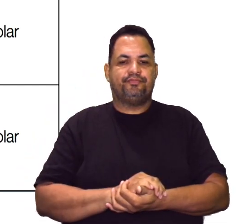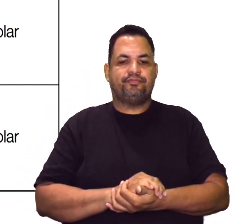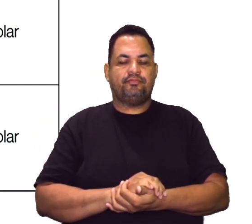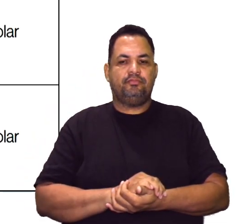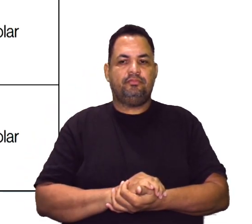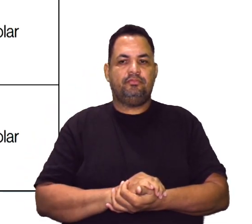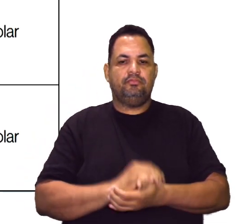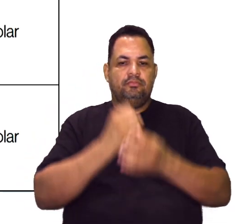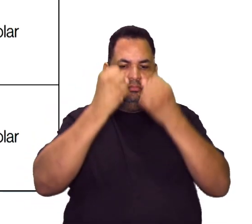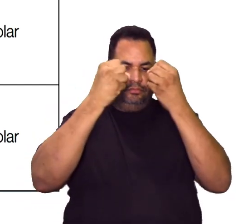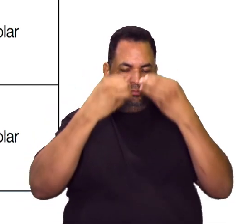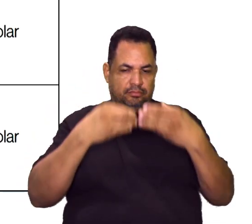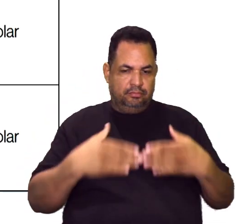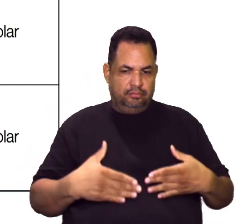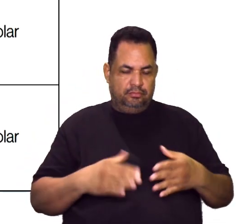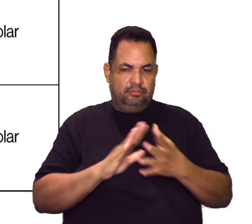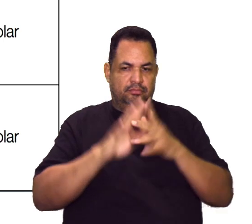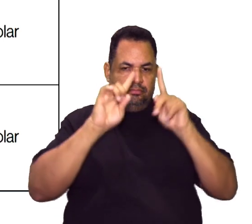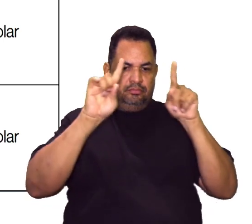as